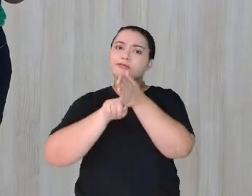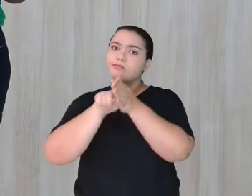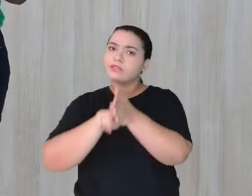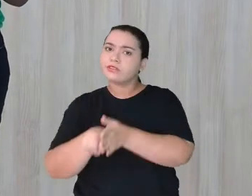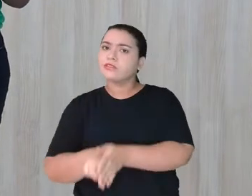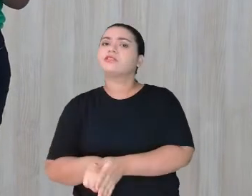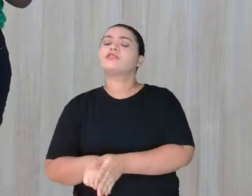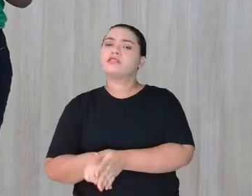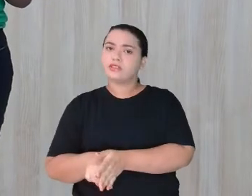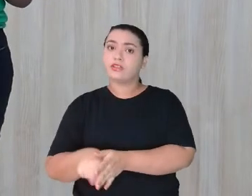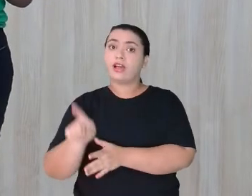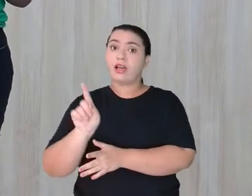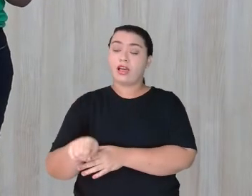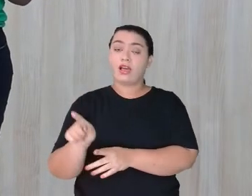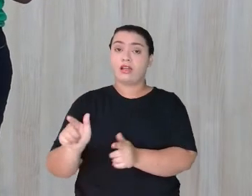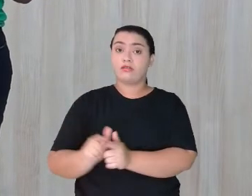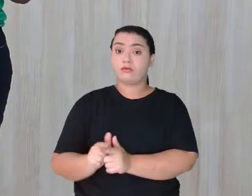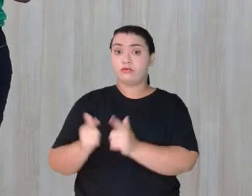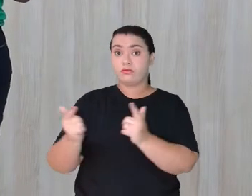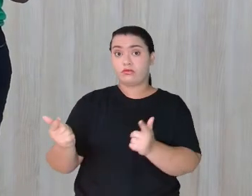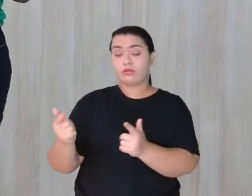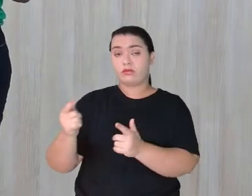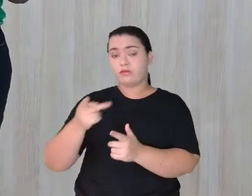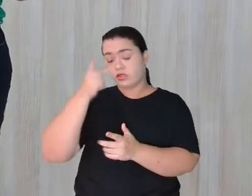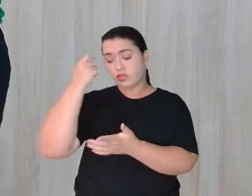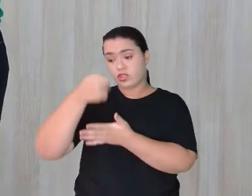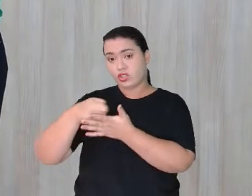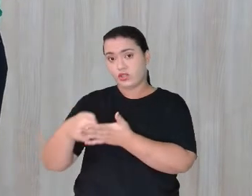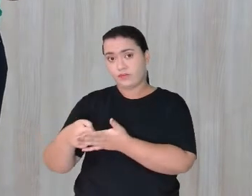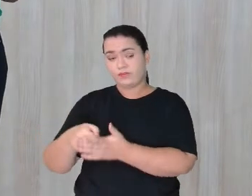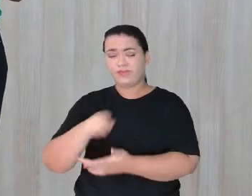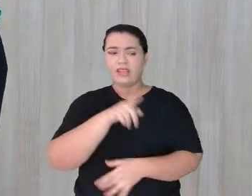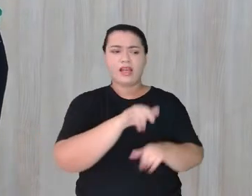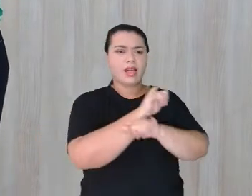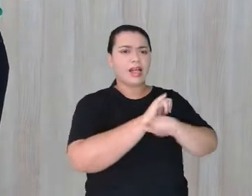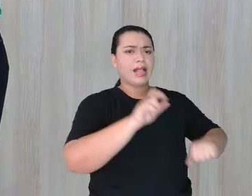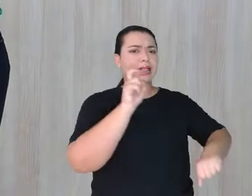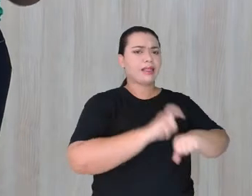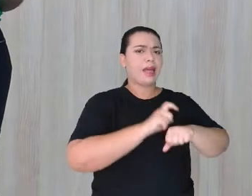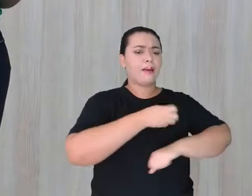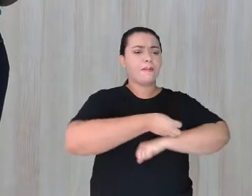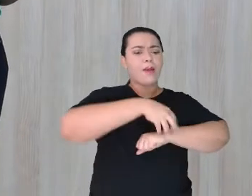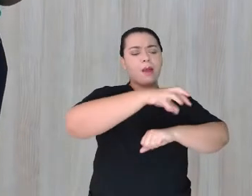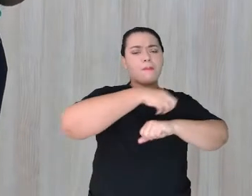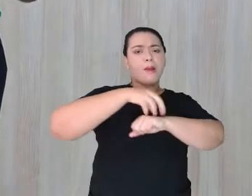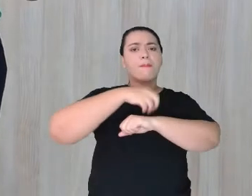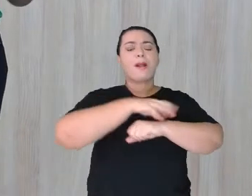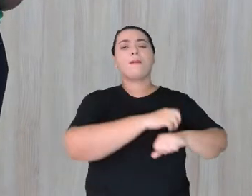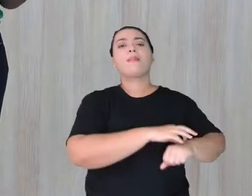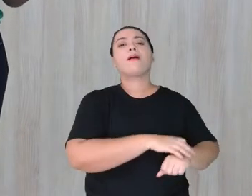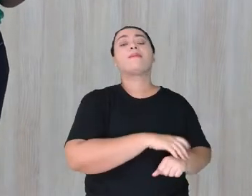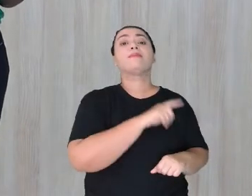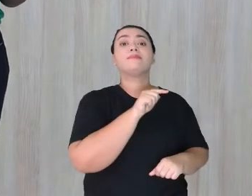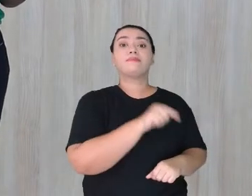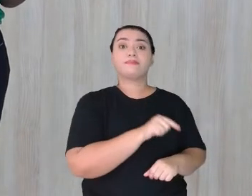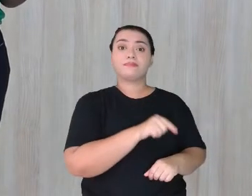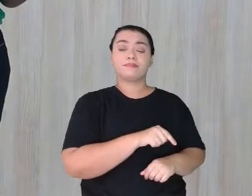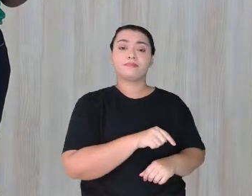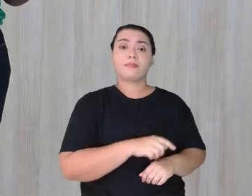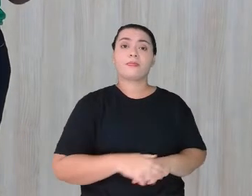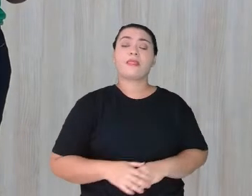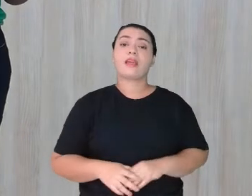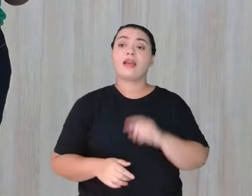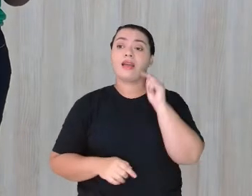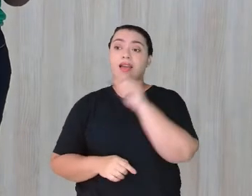pesquisador do jornalista. Enquanto a notícia ela é mais imediata, eu estou colhendo as informações ali na fonte enquanto o fato